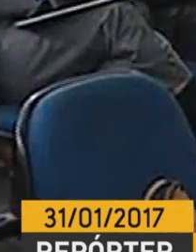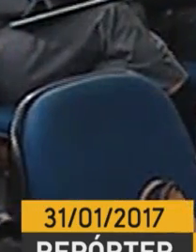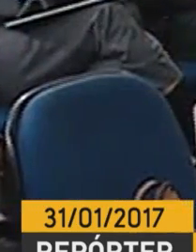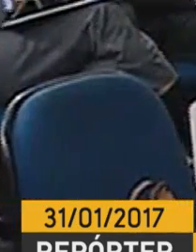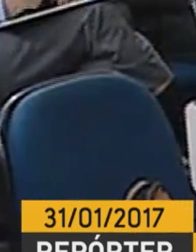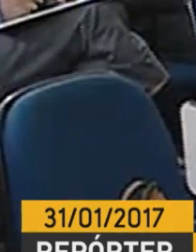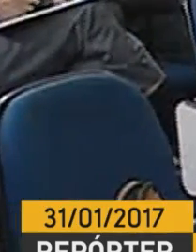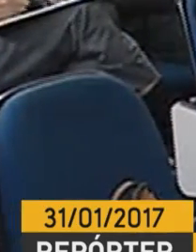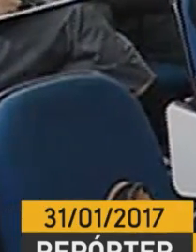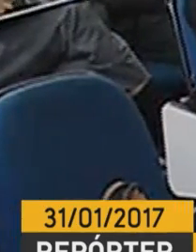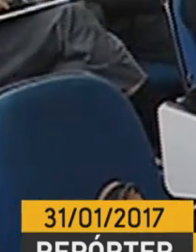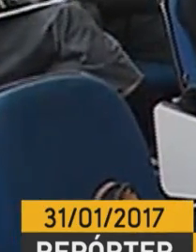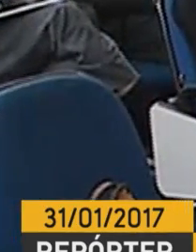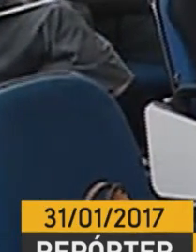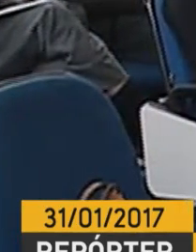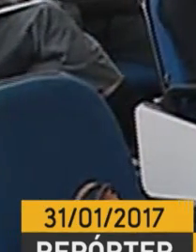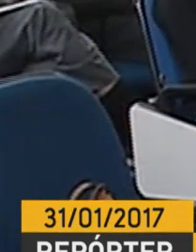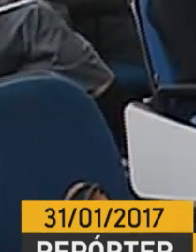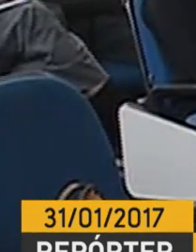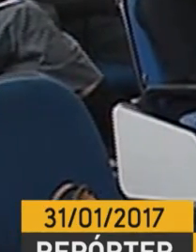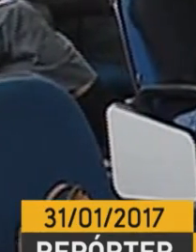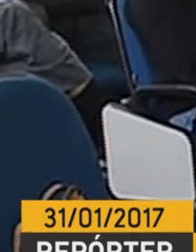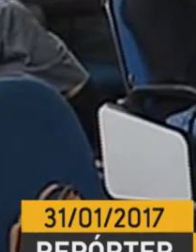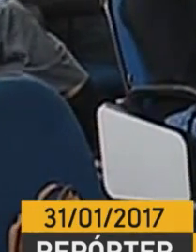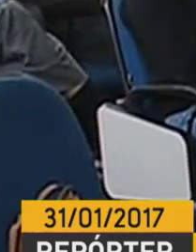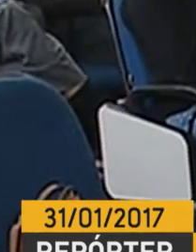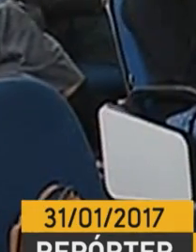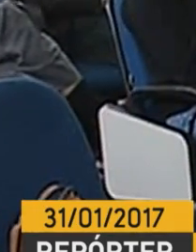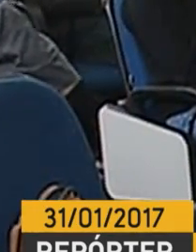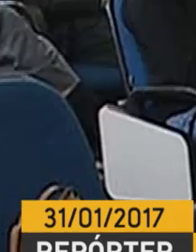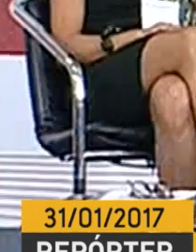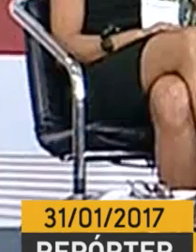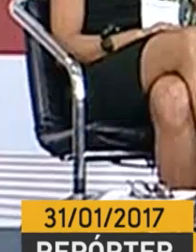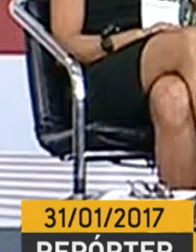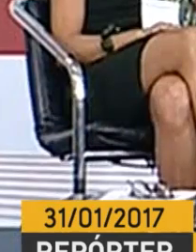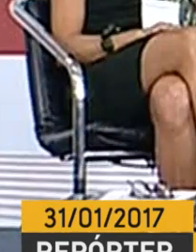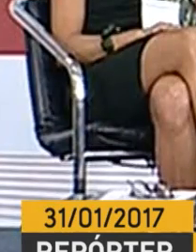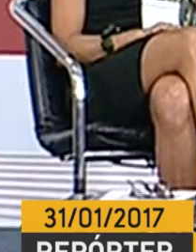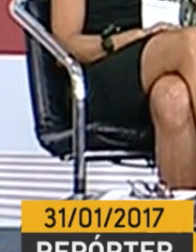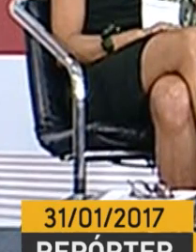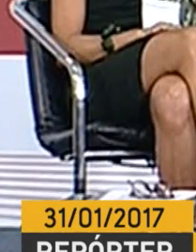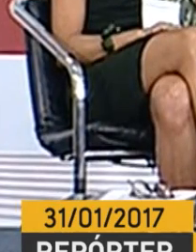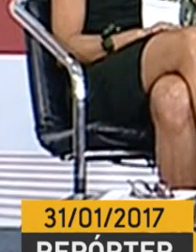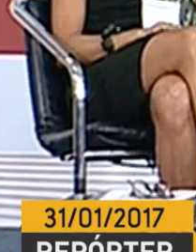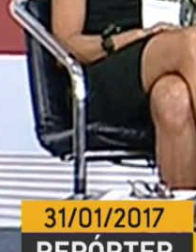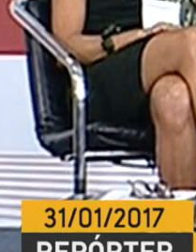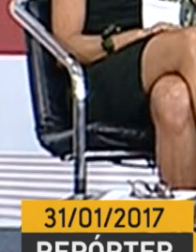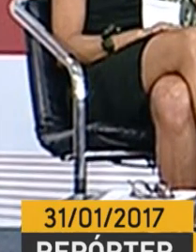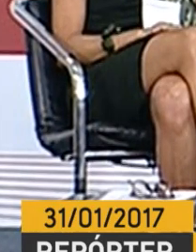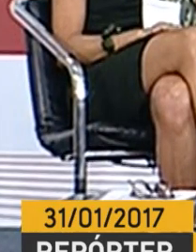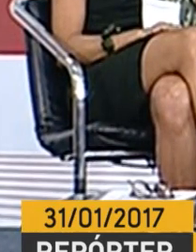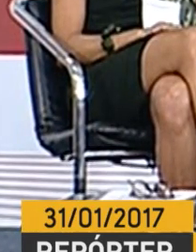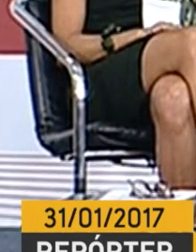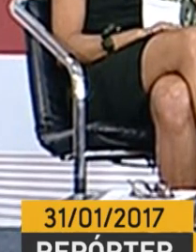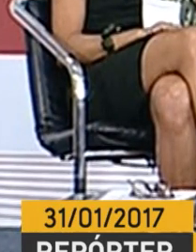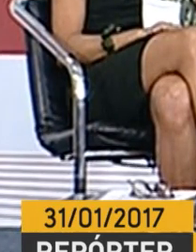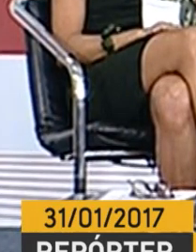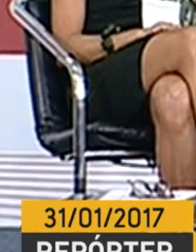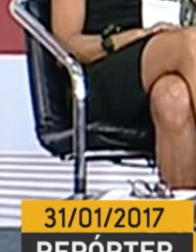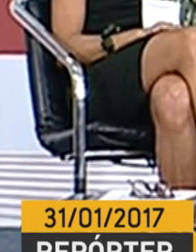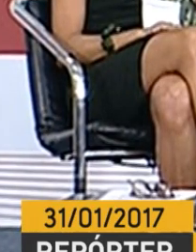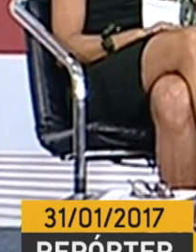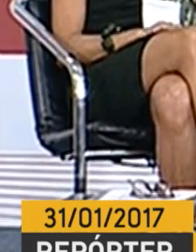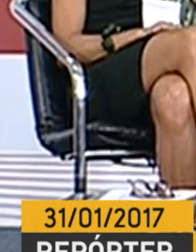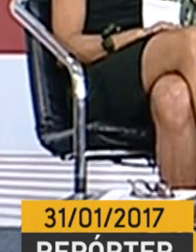bem bom dia bom dia a todos e a todas eh grande alegria em reencontrá-los aqui